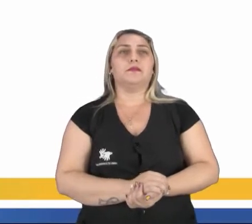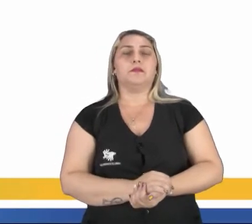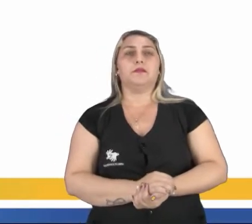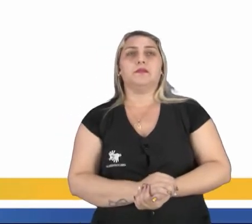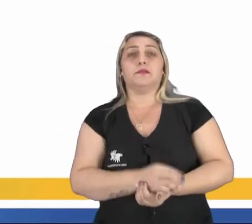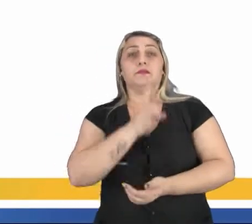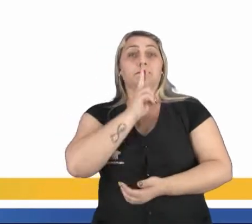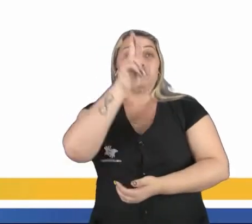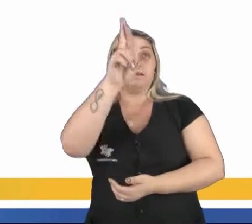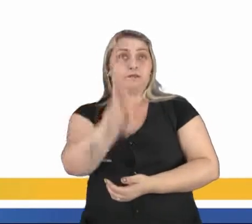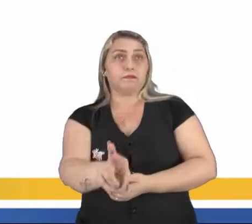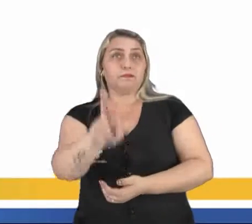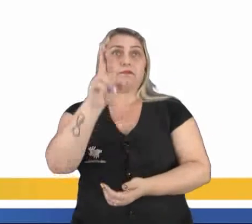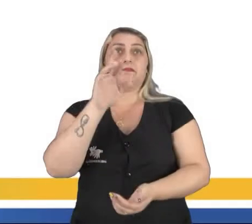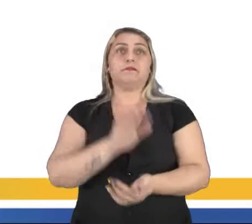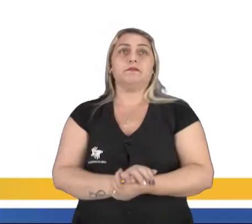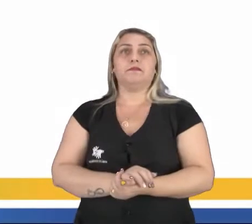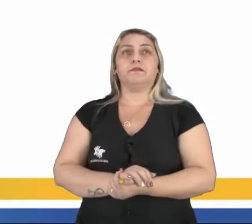Vou dar a resposta.